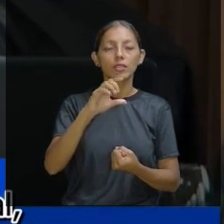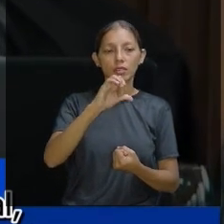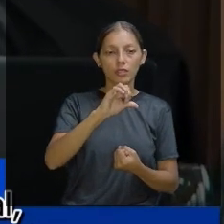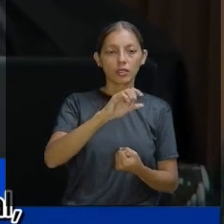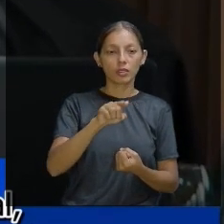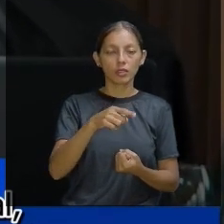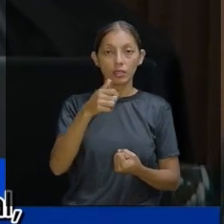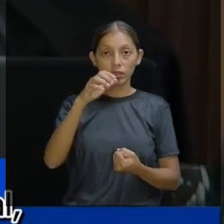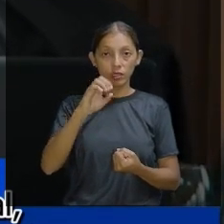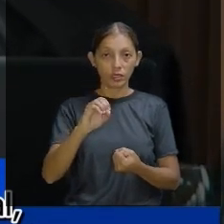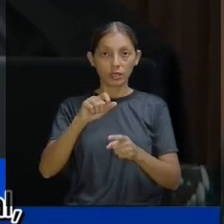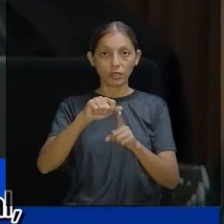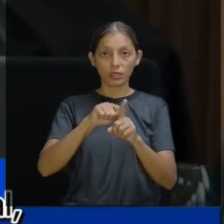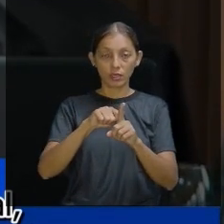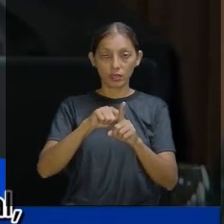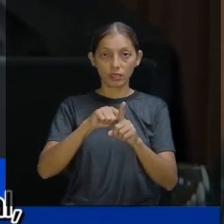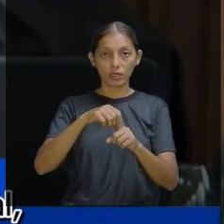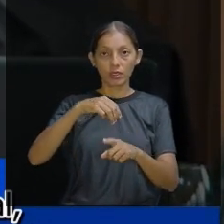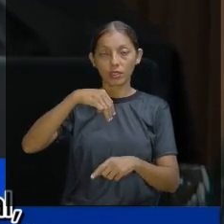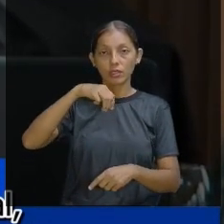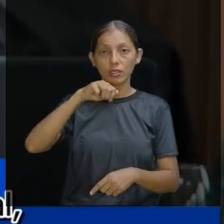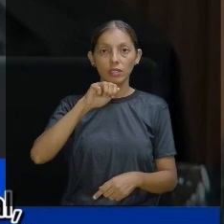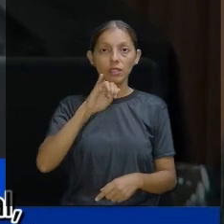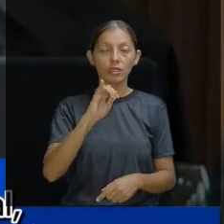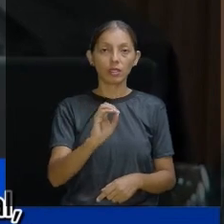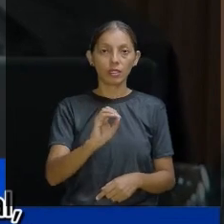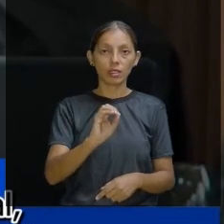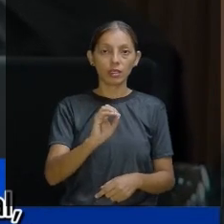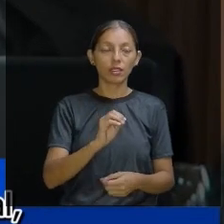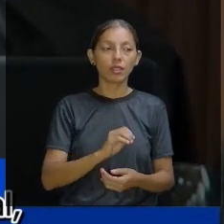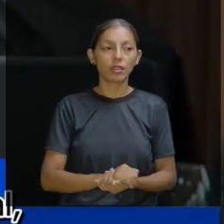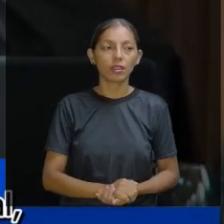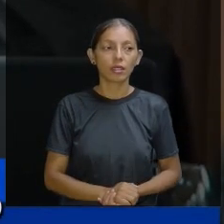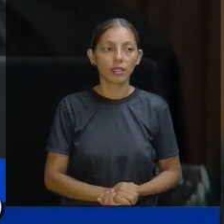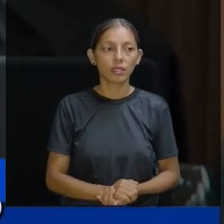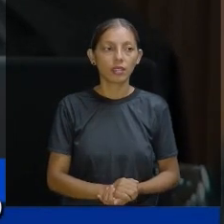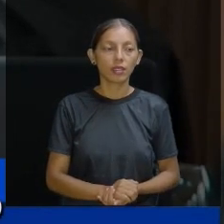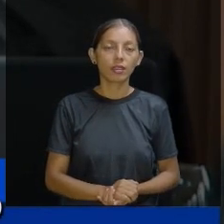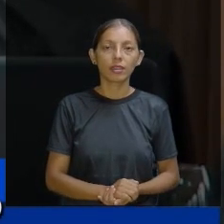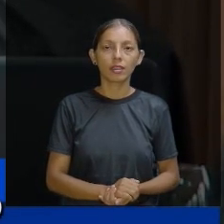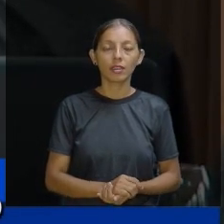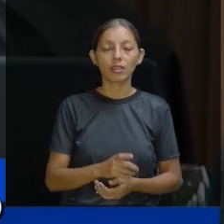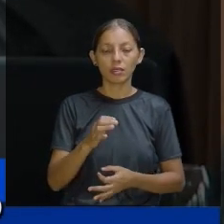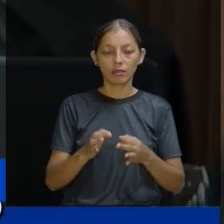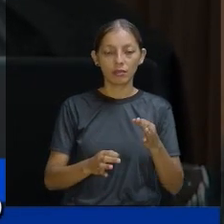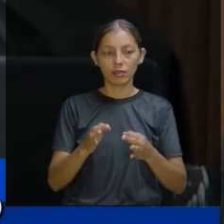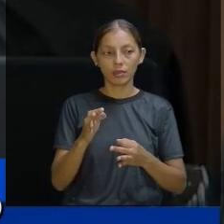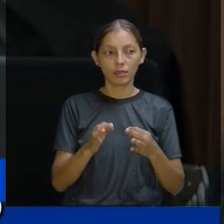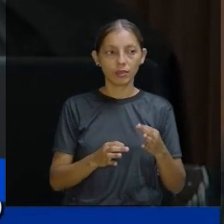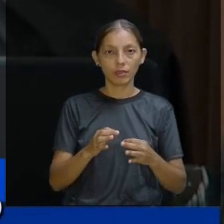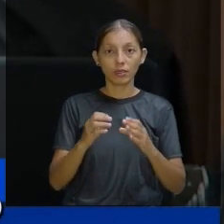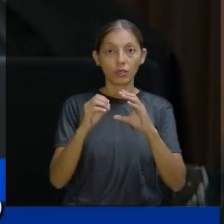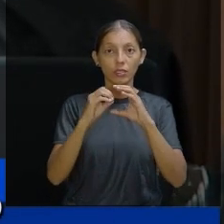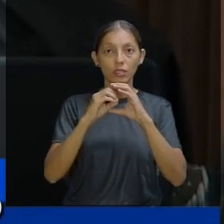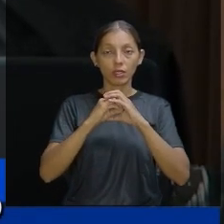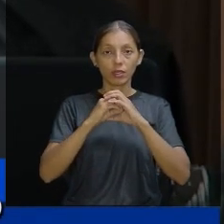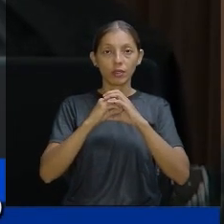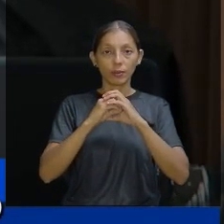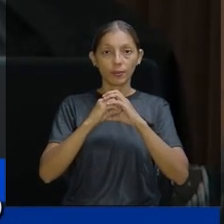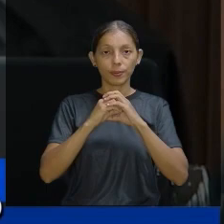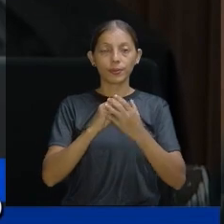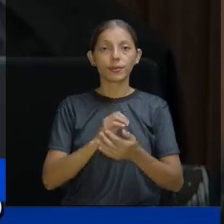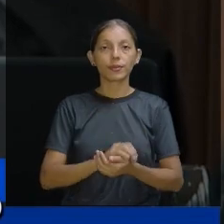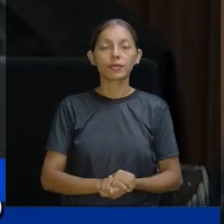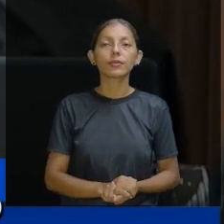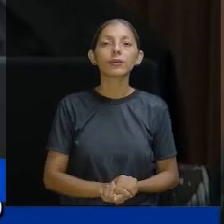10 de maio, o seminário da Justiça Eleitoral, que será feito no TRE pela Escola Judiciária Eleitoral, a